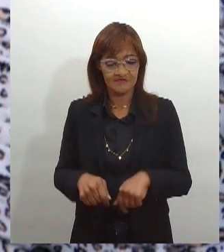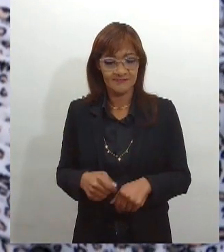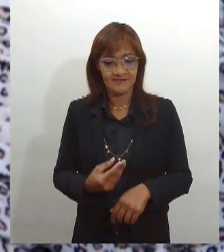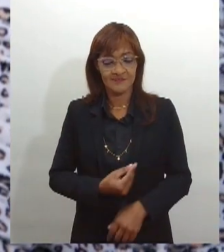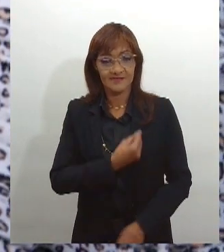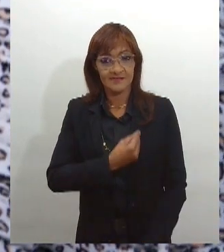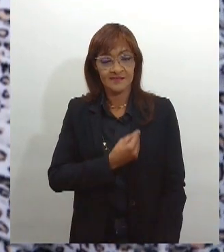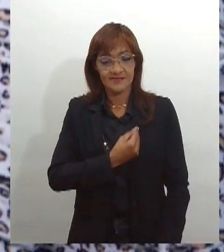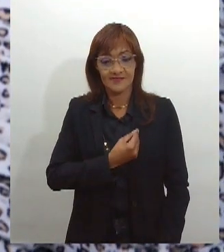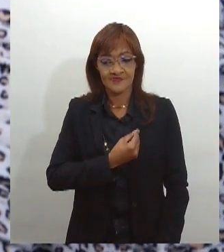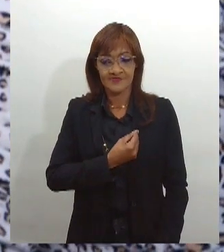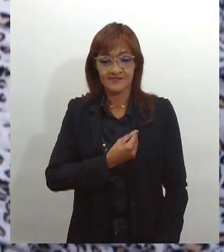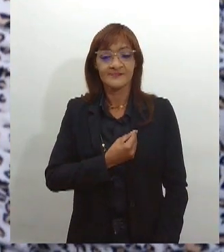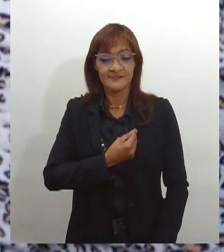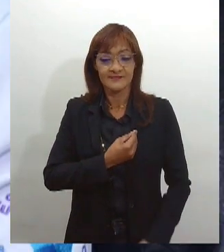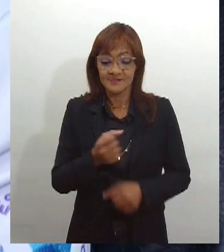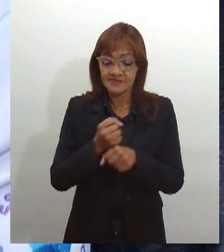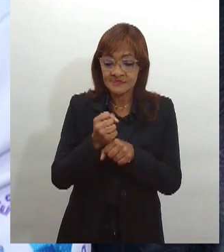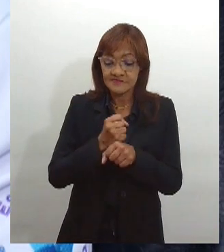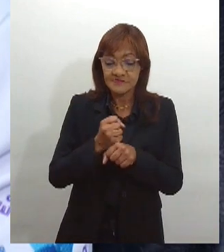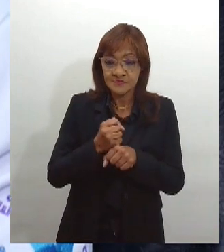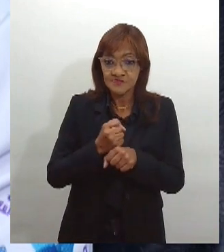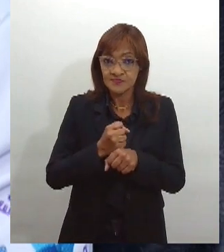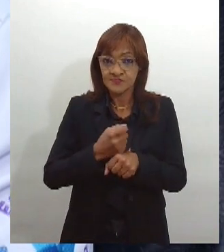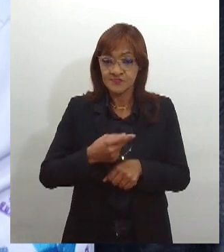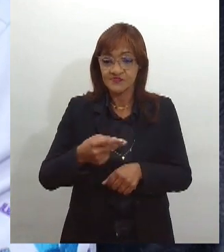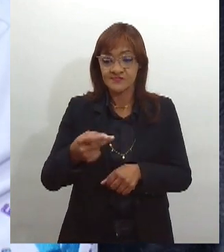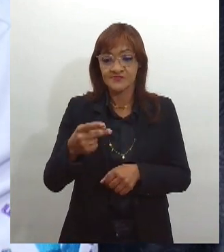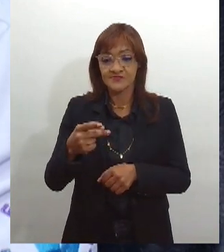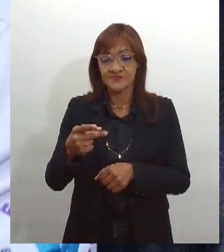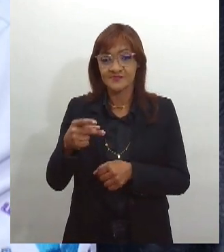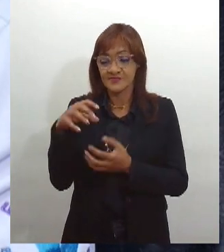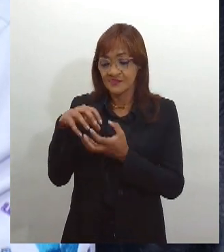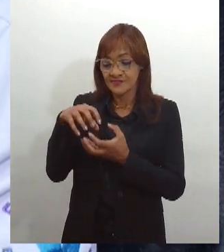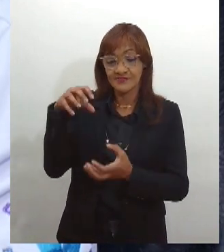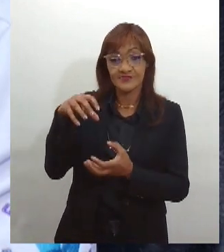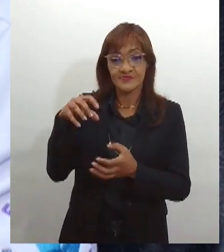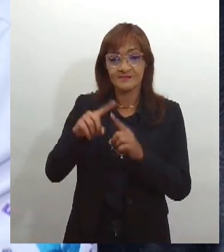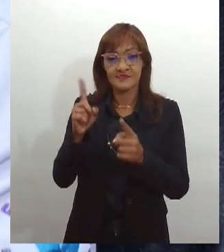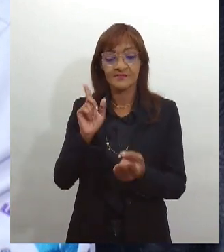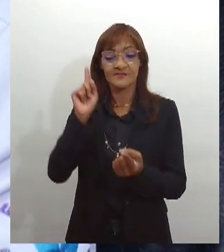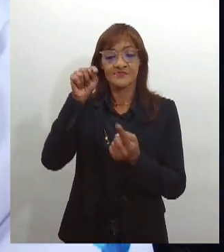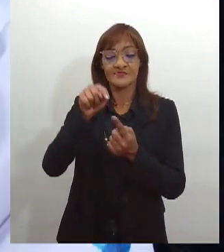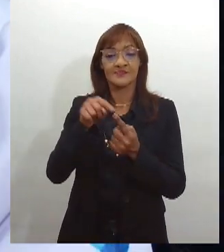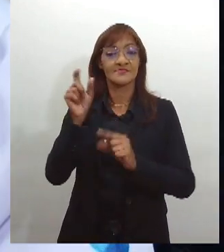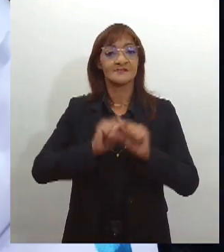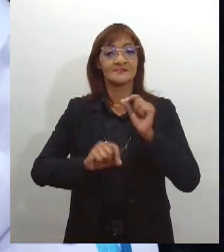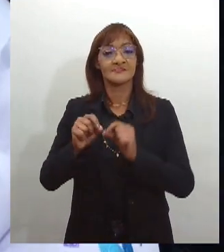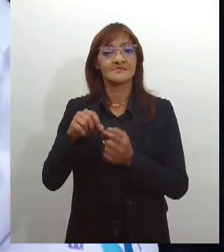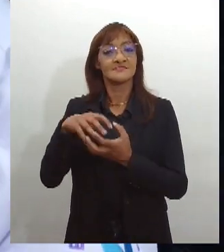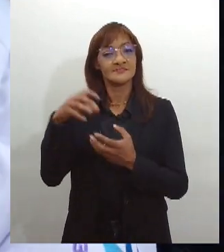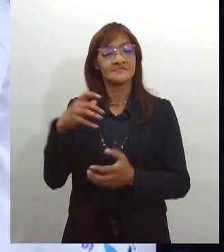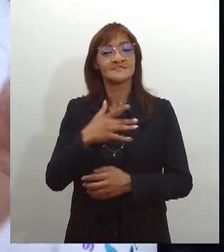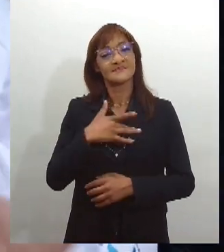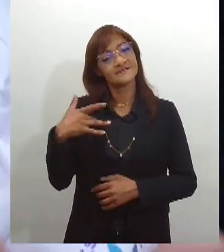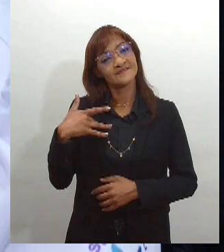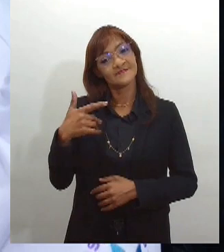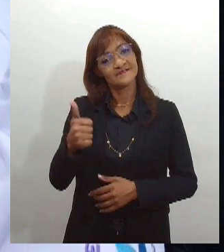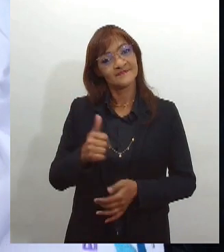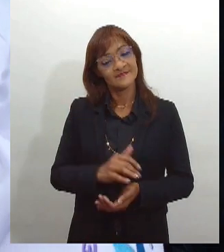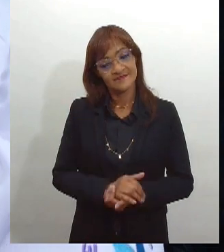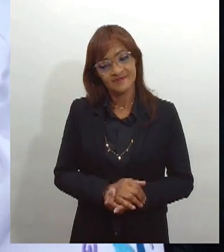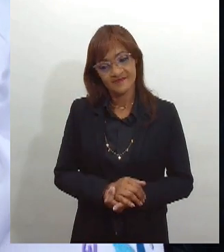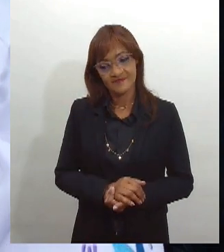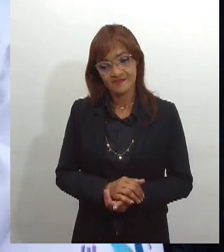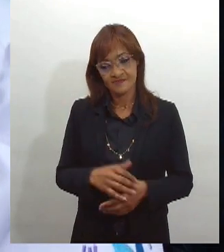muito mais do que simplesmente envelhecer, o objetivo deve ser envelhecer bem e com saúde. O que a gente fizer durante todo